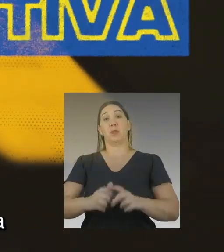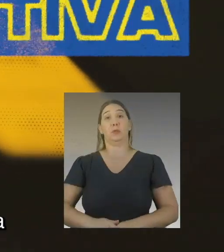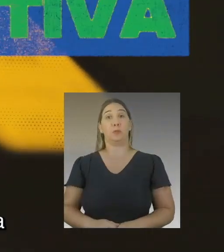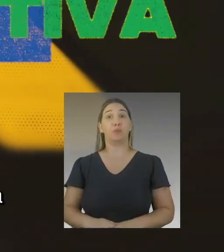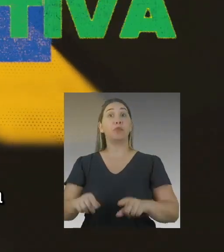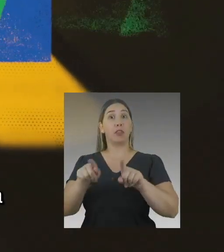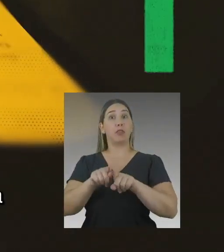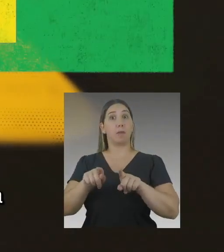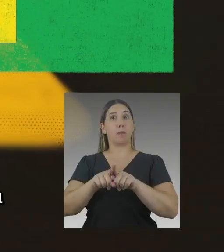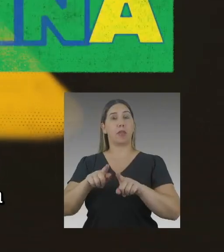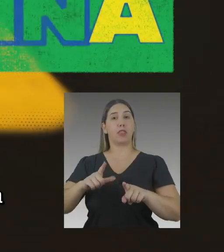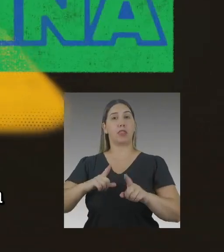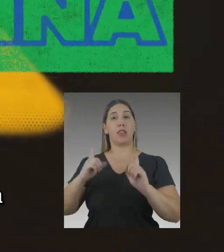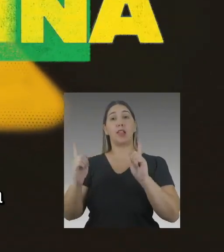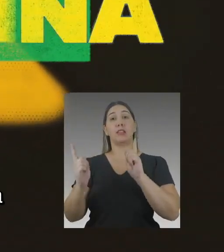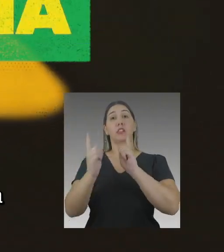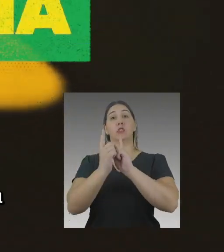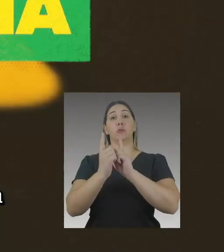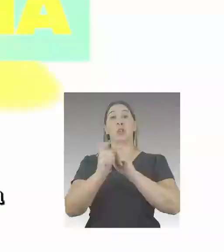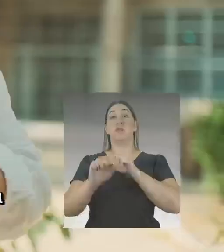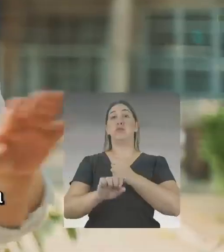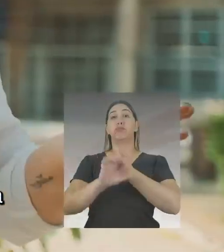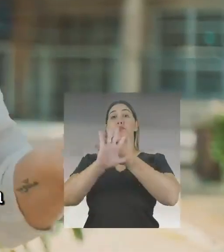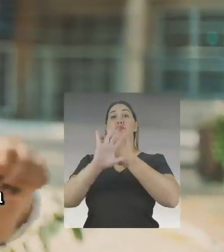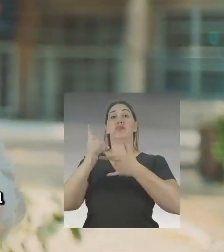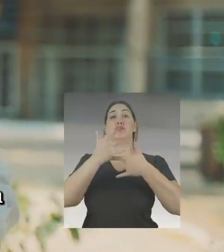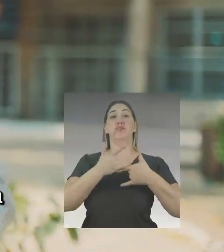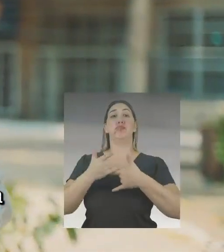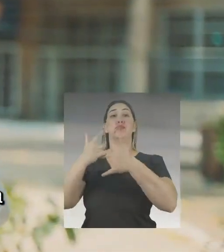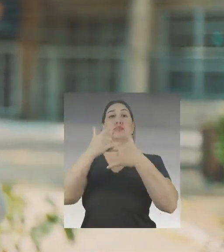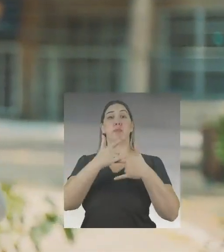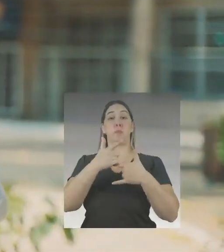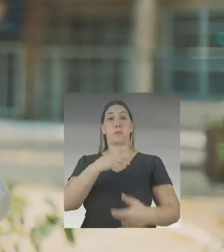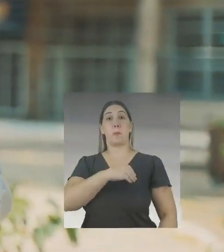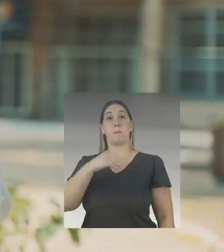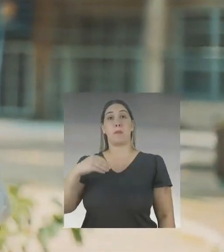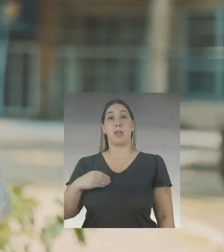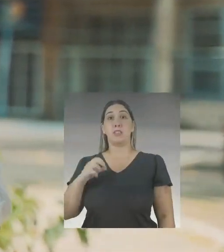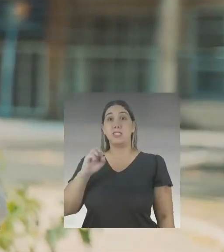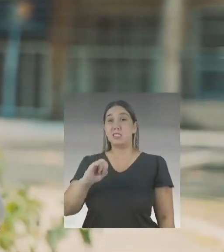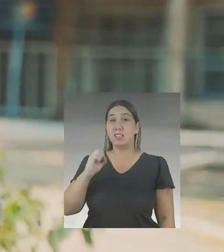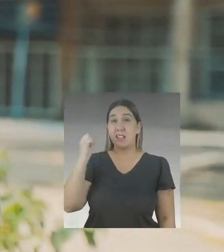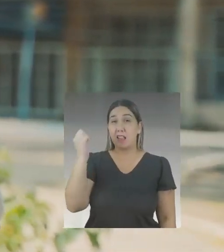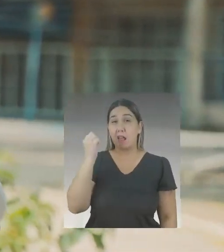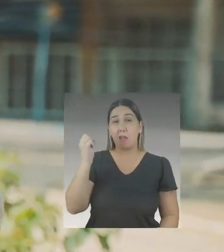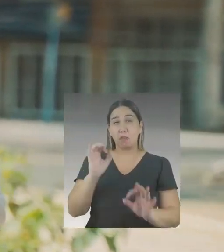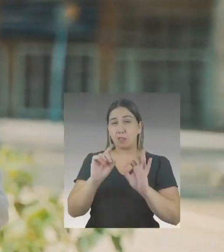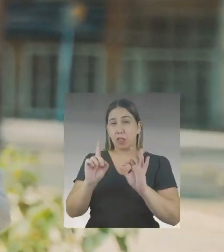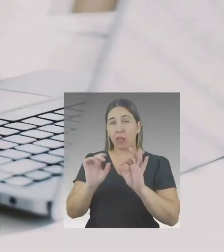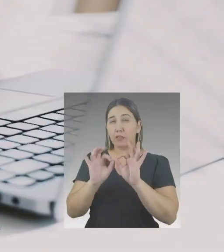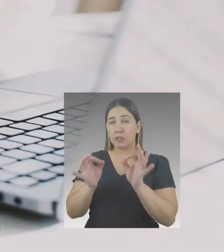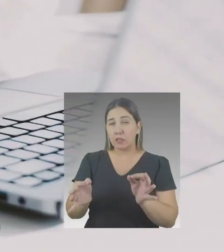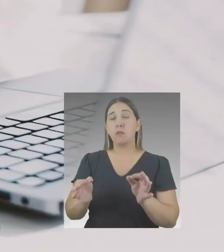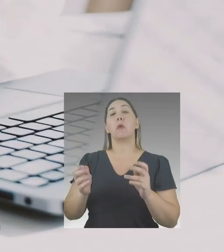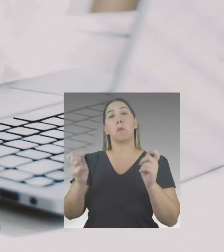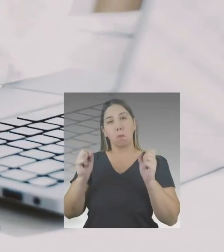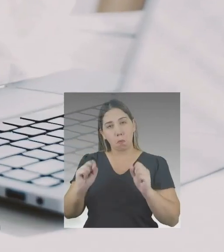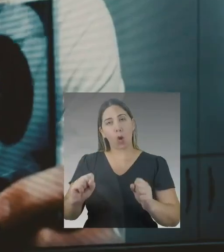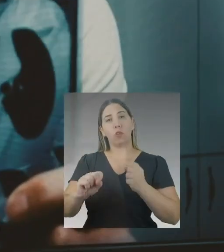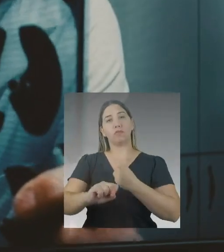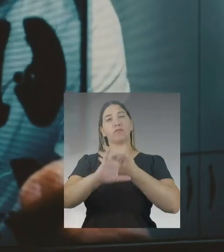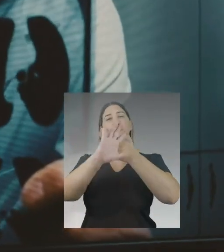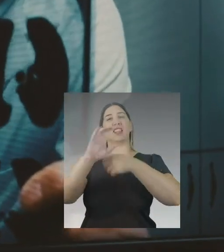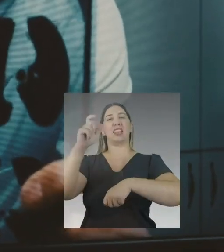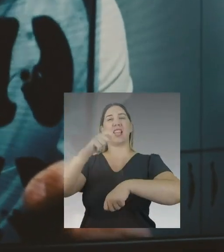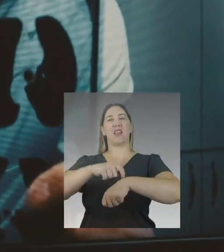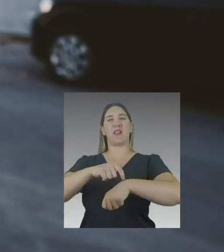saúde preventiva e implantar o atendimento por telemedicina para os casos menos graves. Um médico plantonista vai te atender e ligar para um